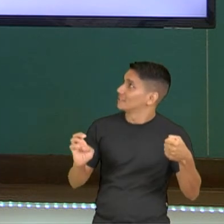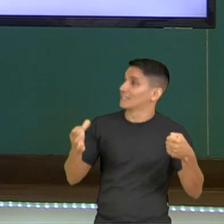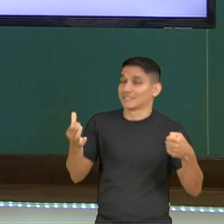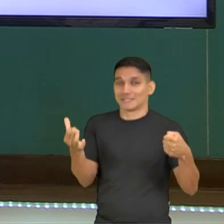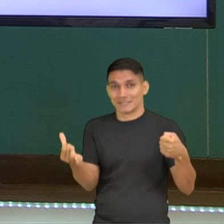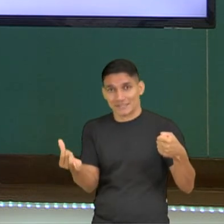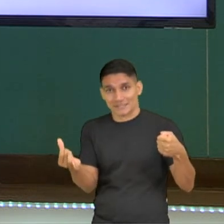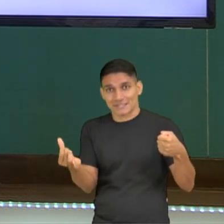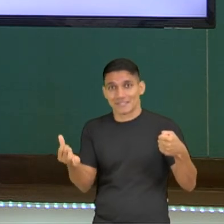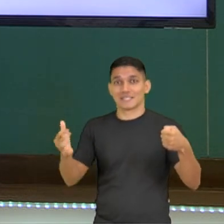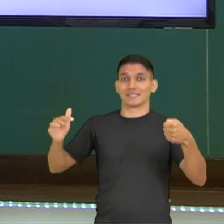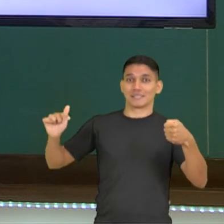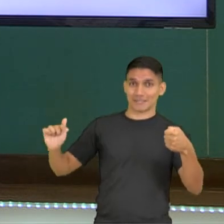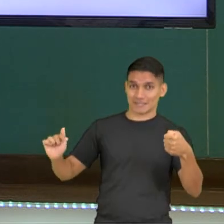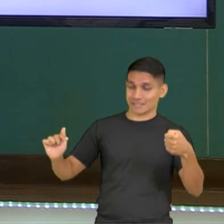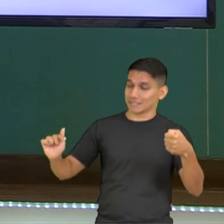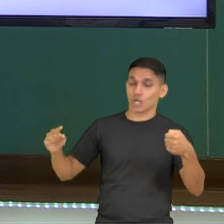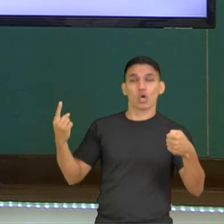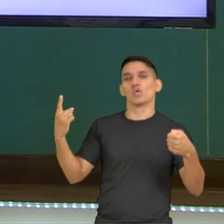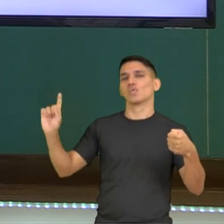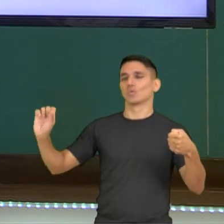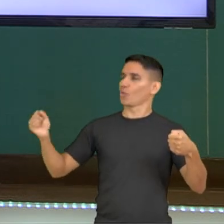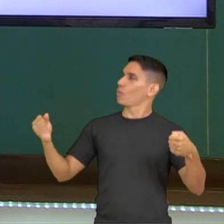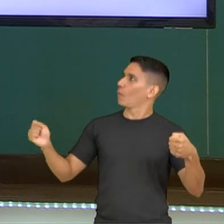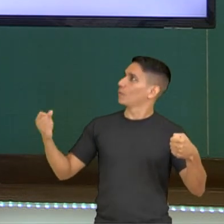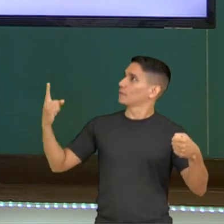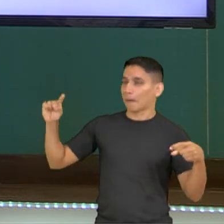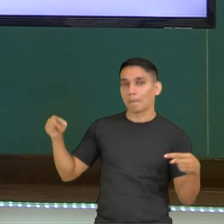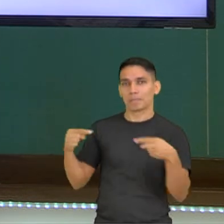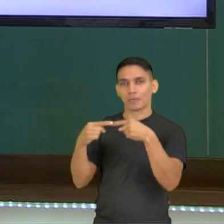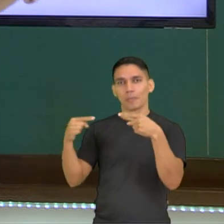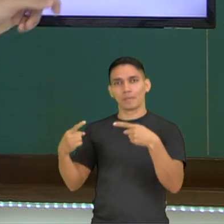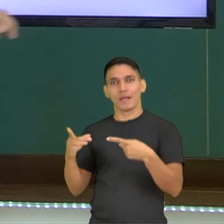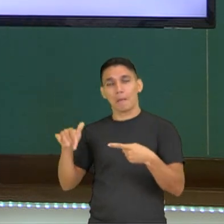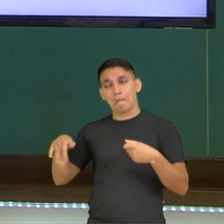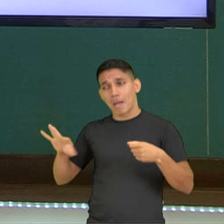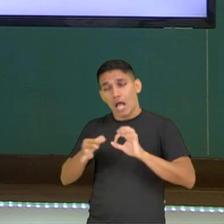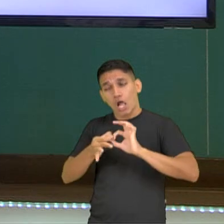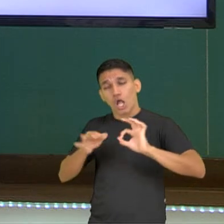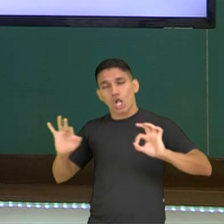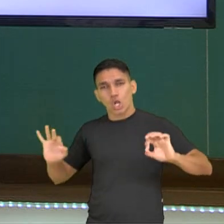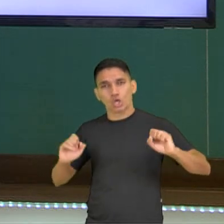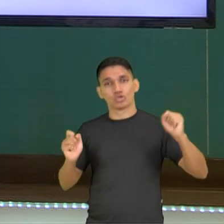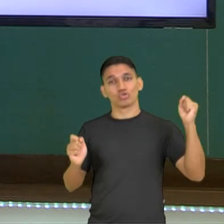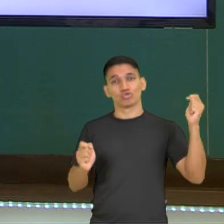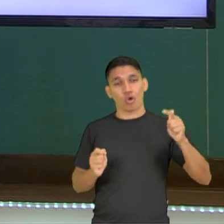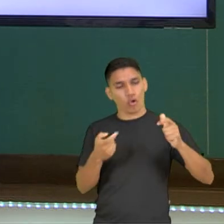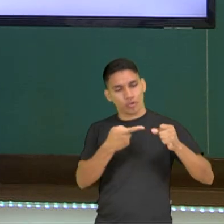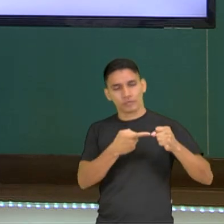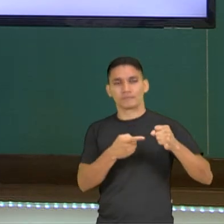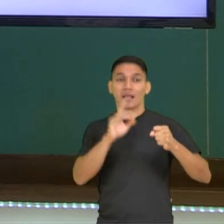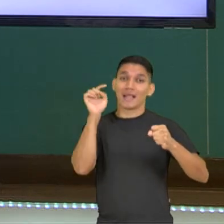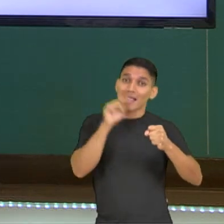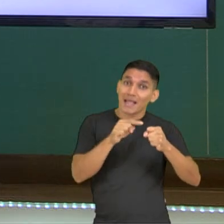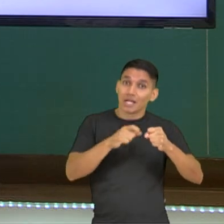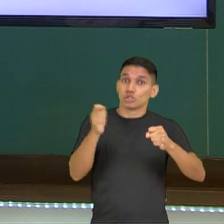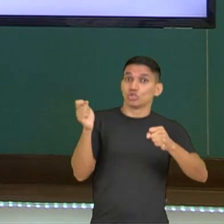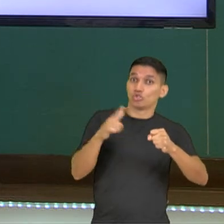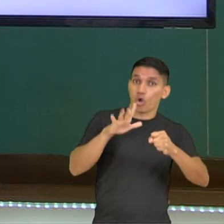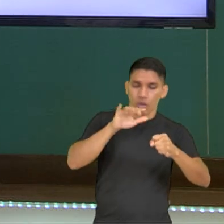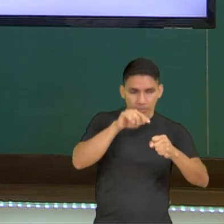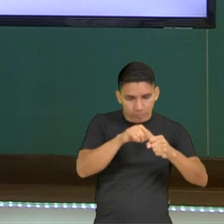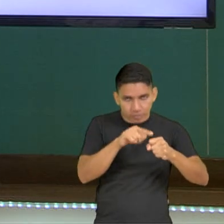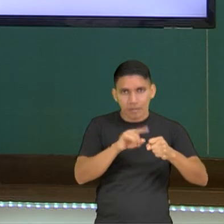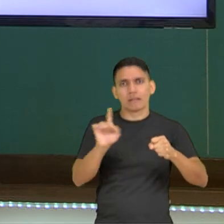Saturno, Urano e, por último, o mais afastado é Netuno. Então, tanto o Sol quanto os